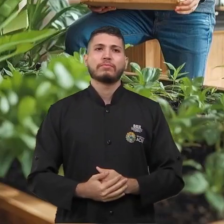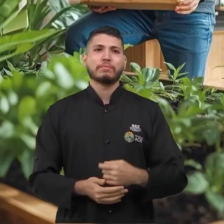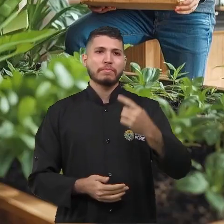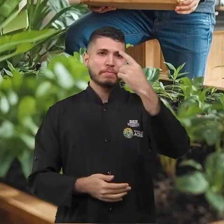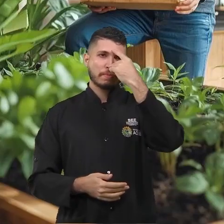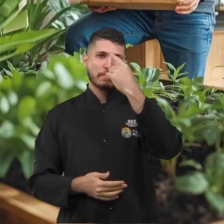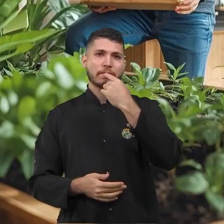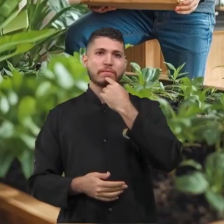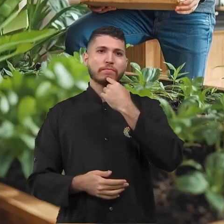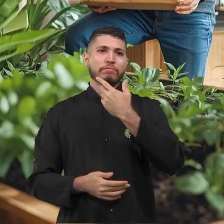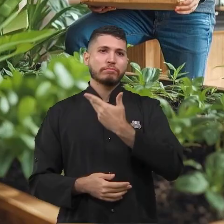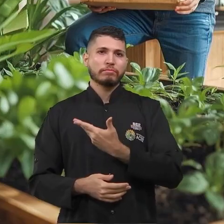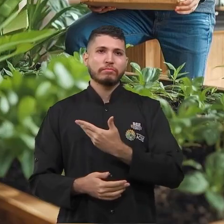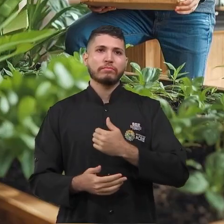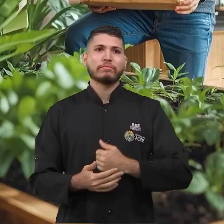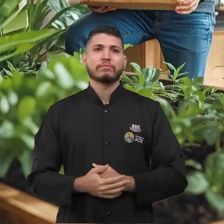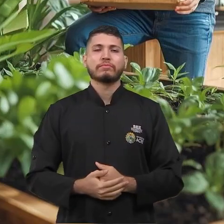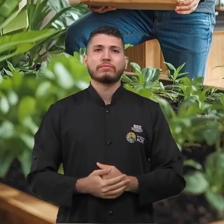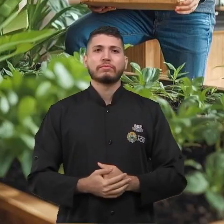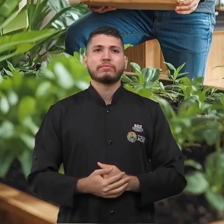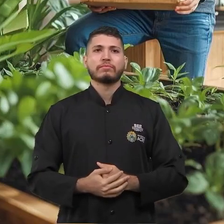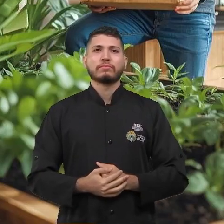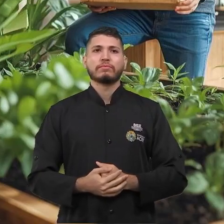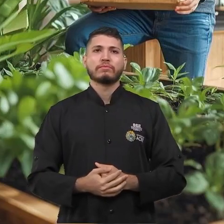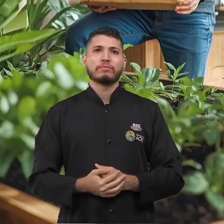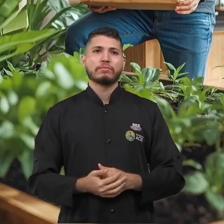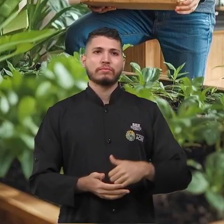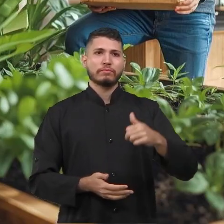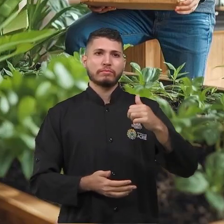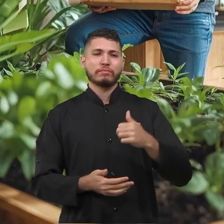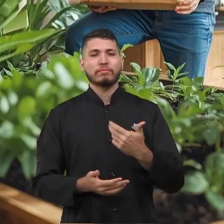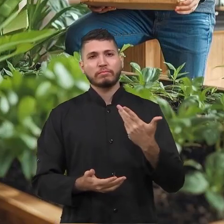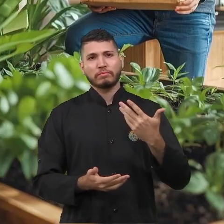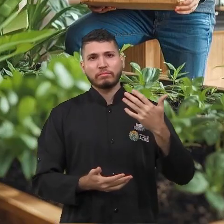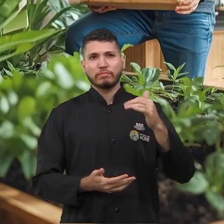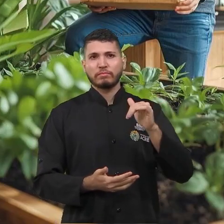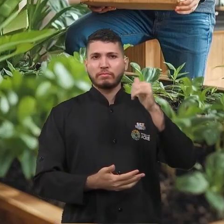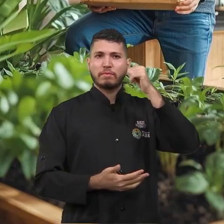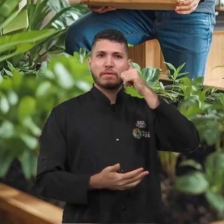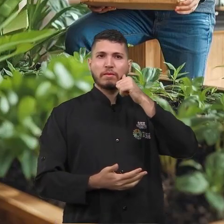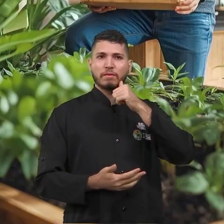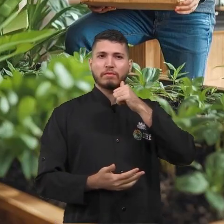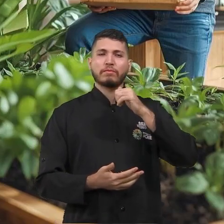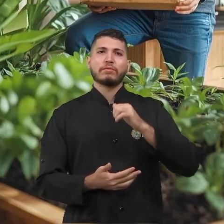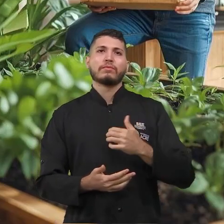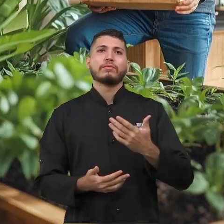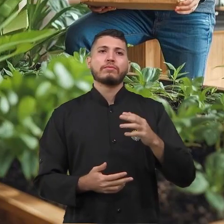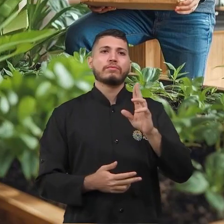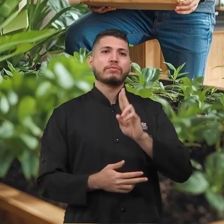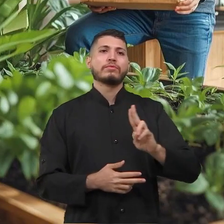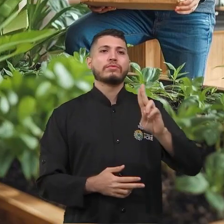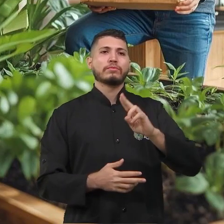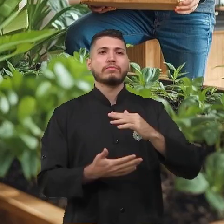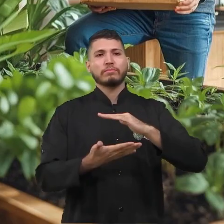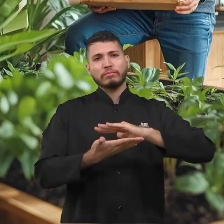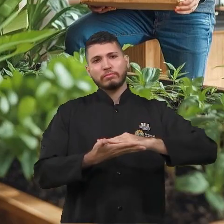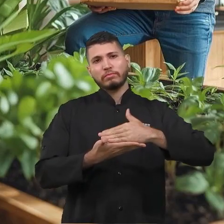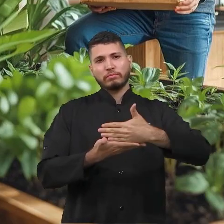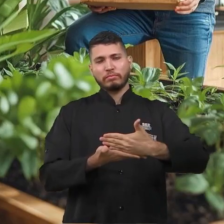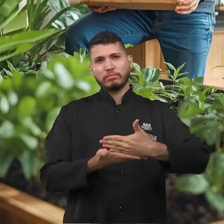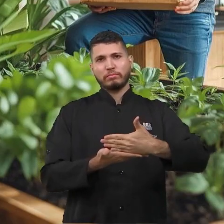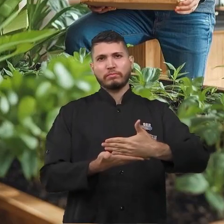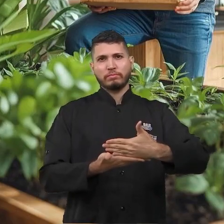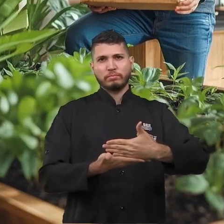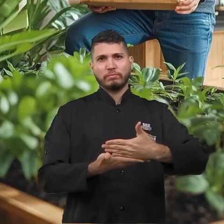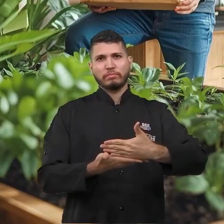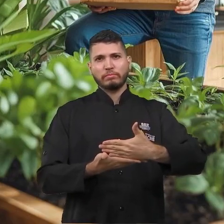justamente para isso, ó. Na primeira imagem nós temos uma moça utilizando o notebook, que é justamente essas plataformas digitais